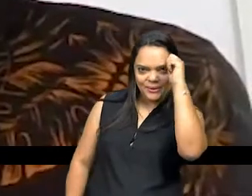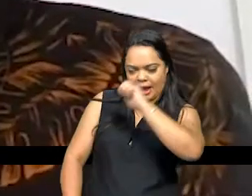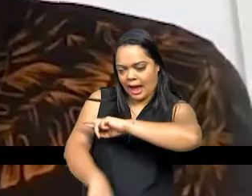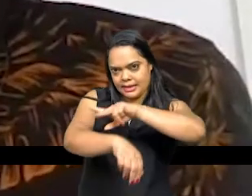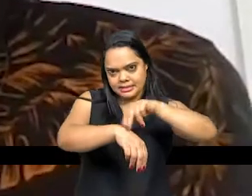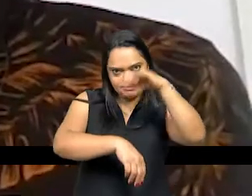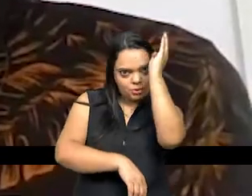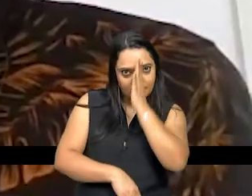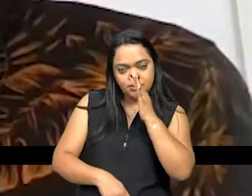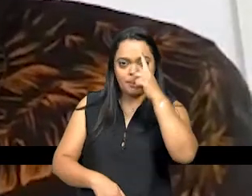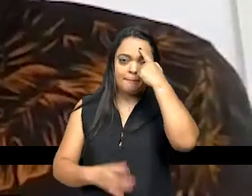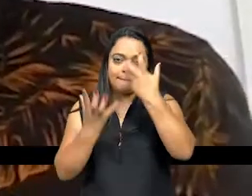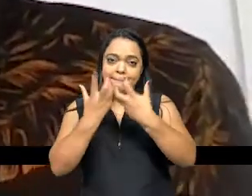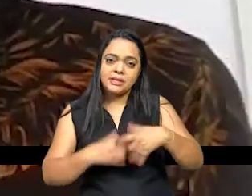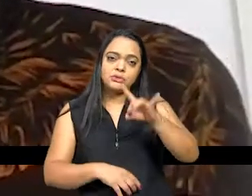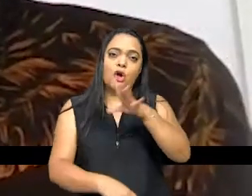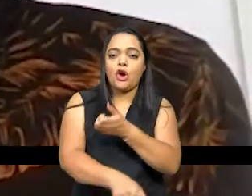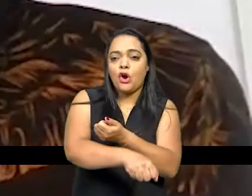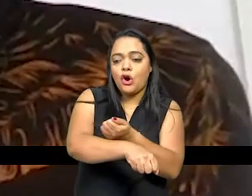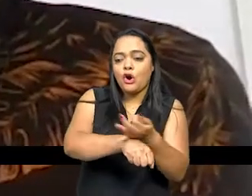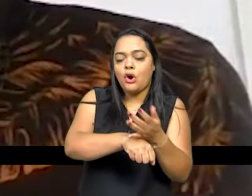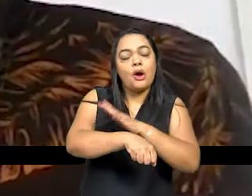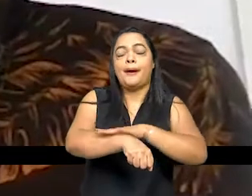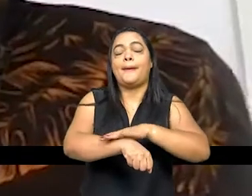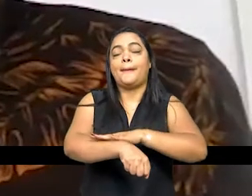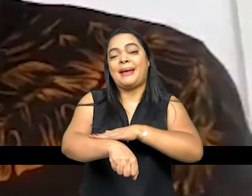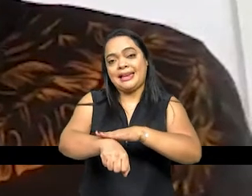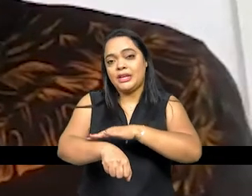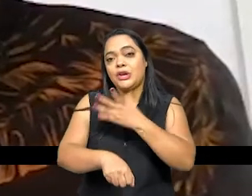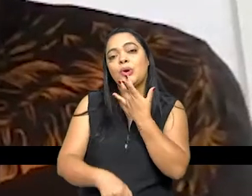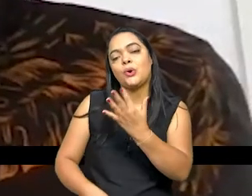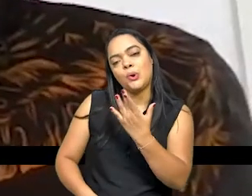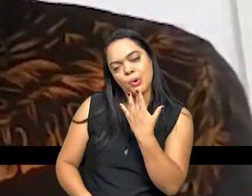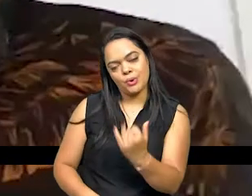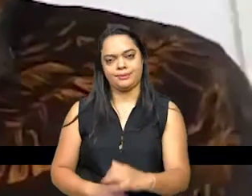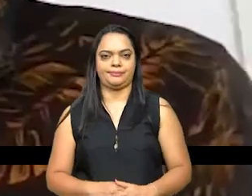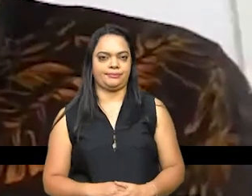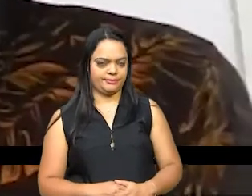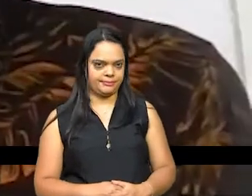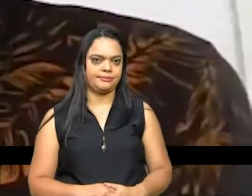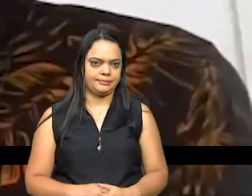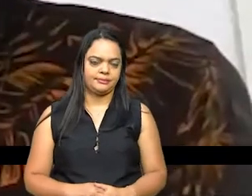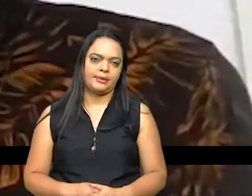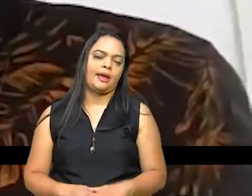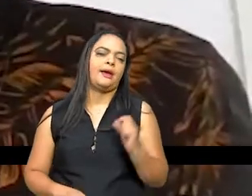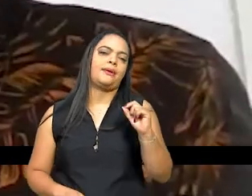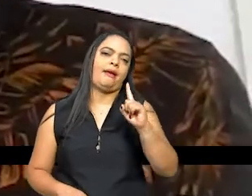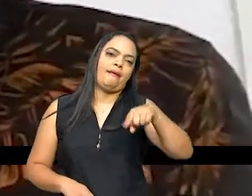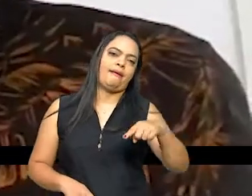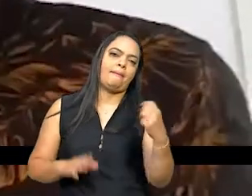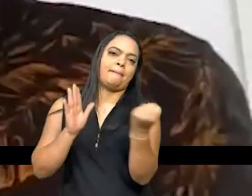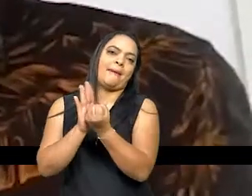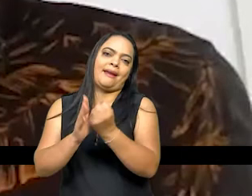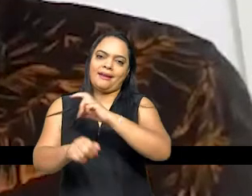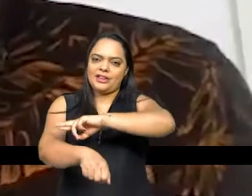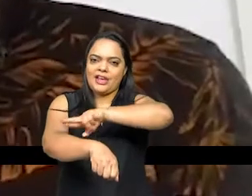a questão da marca, a questão da cor, né? O artigo clássico de que eu estou falando é aquele artigo Racismo de Marca e Racismo de Origem, né? Que é um racismo